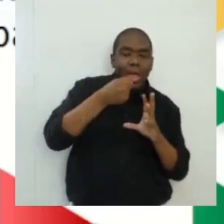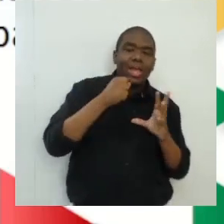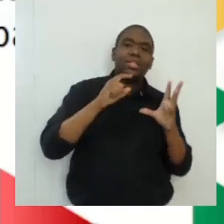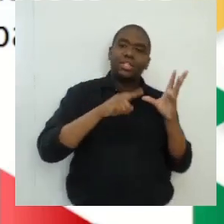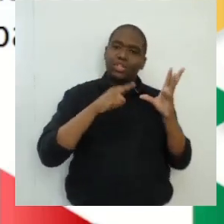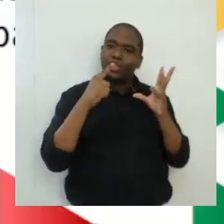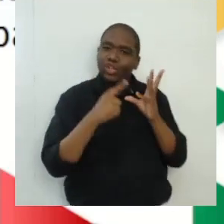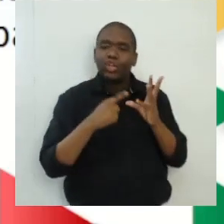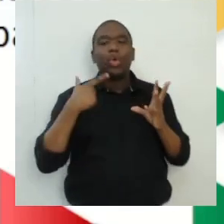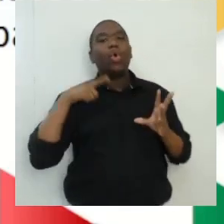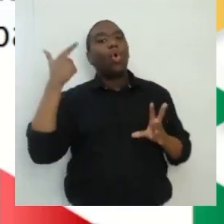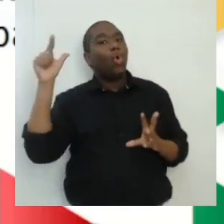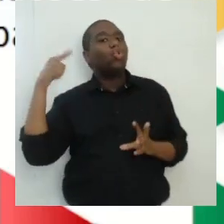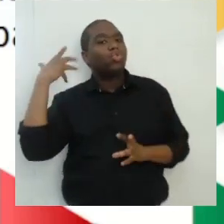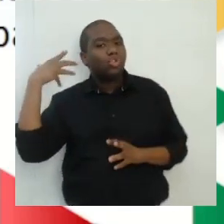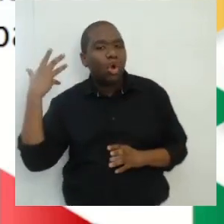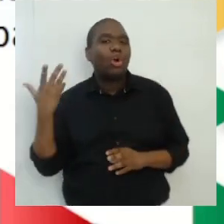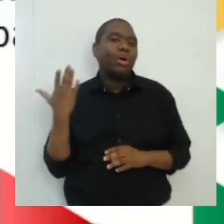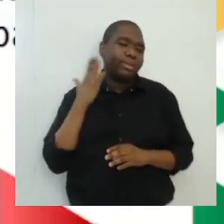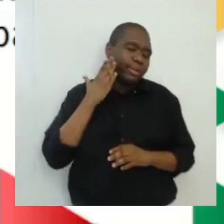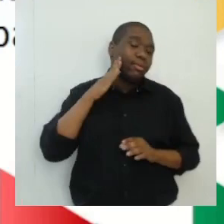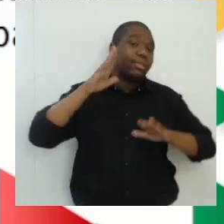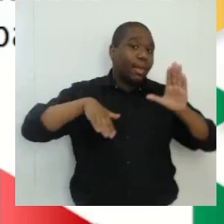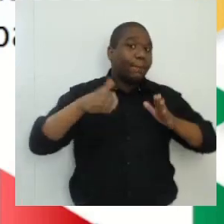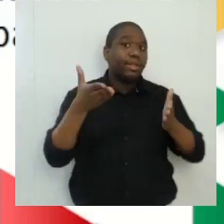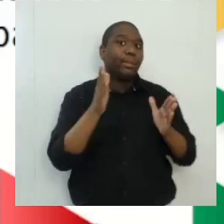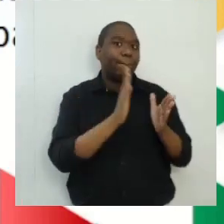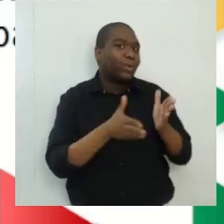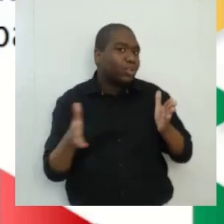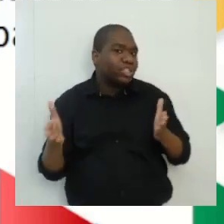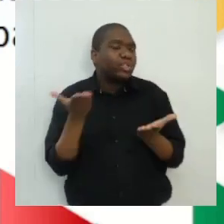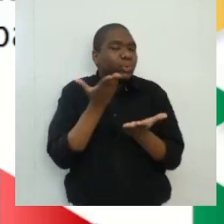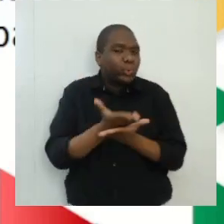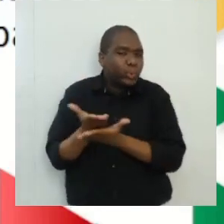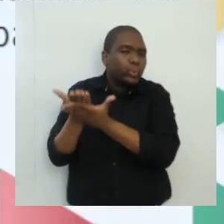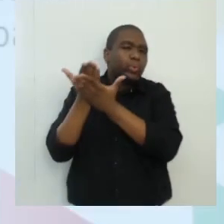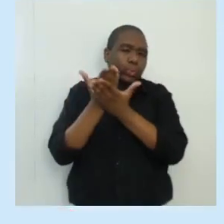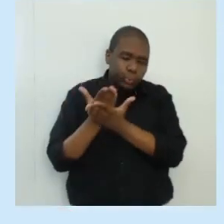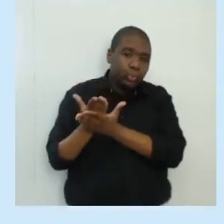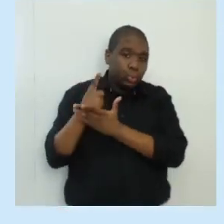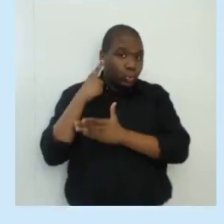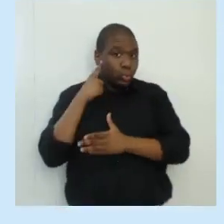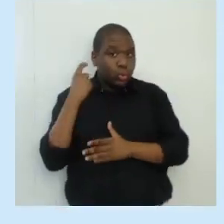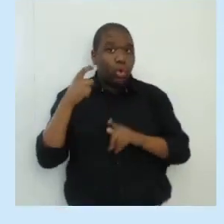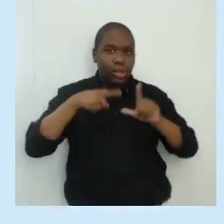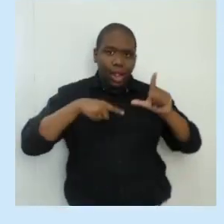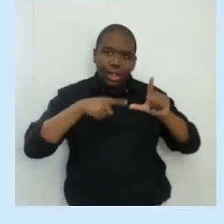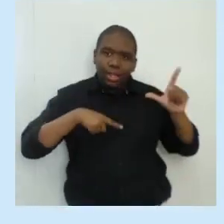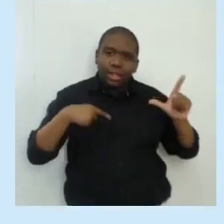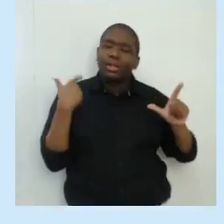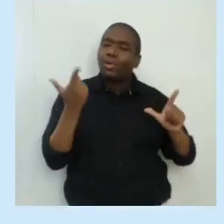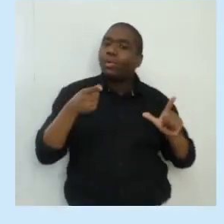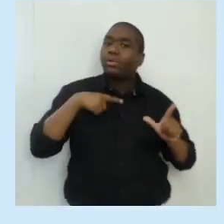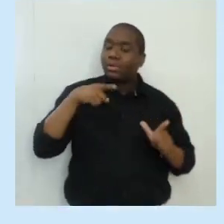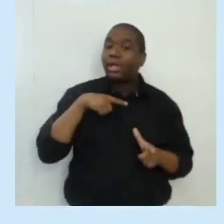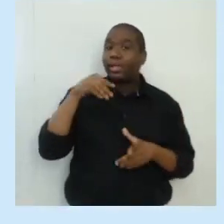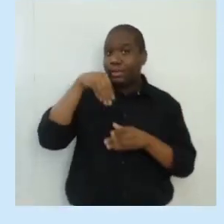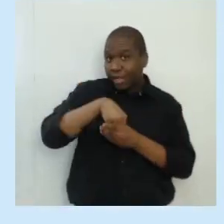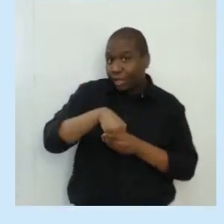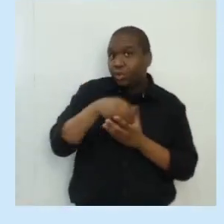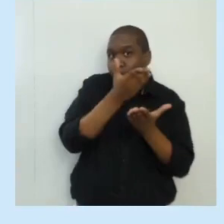outro som. Enfim, todo esse processo do estudo dos fonemas estão inseridos nos estudos